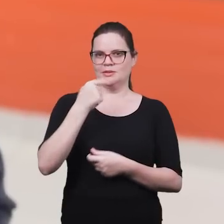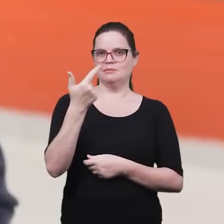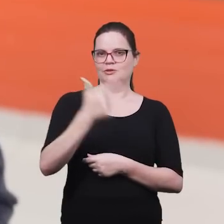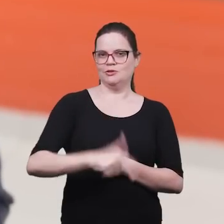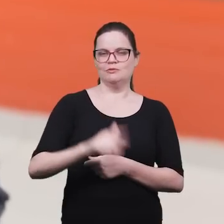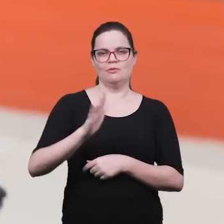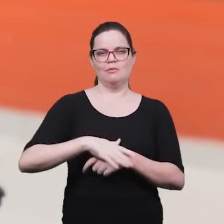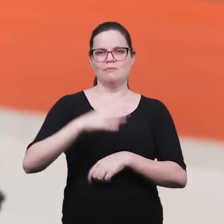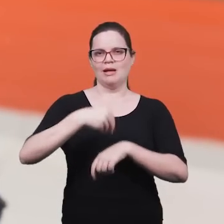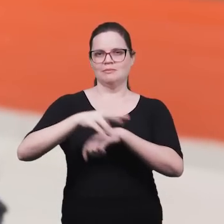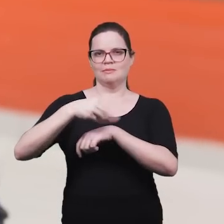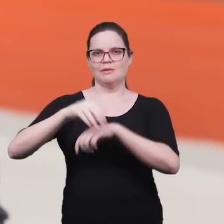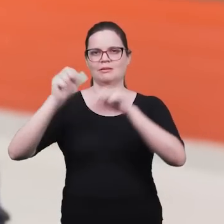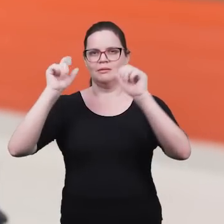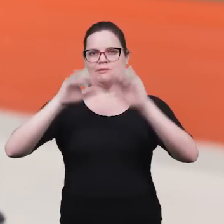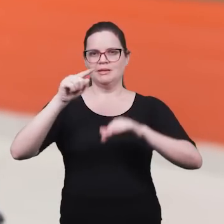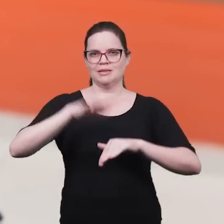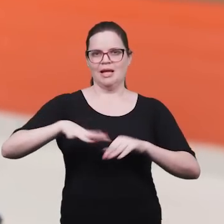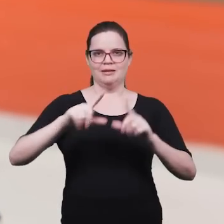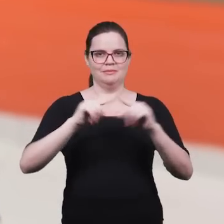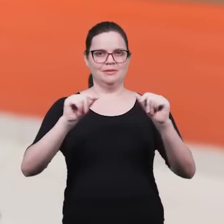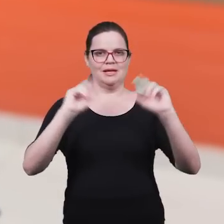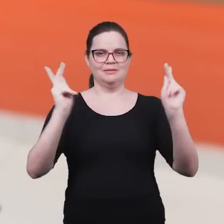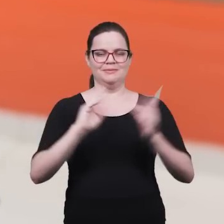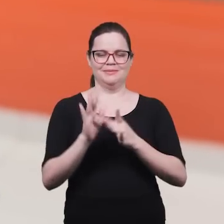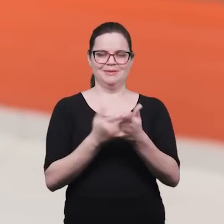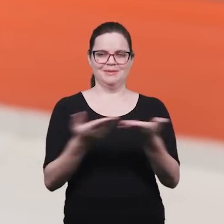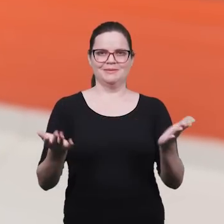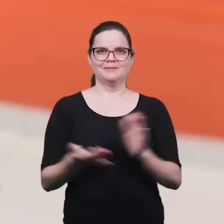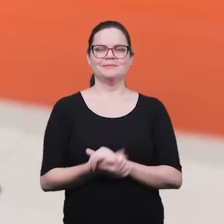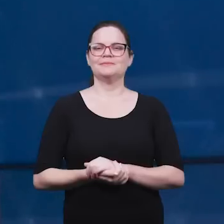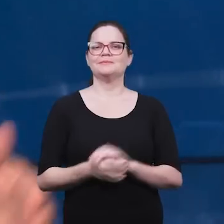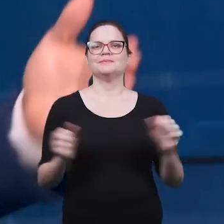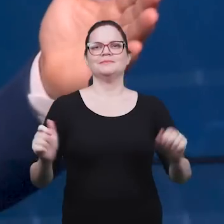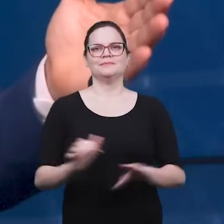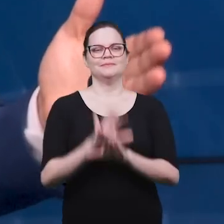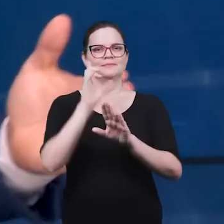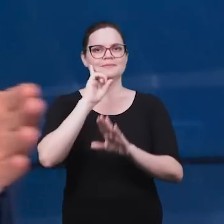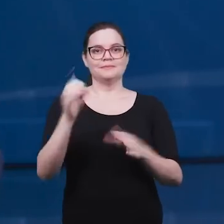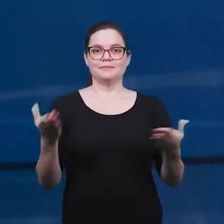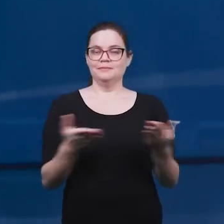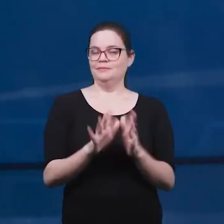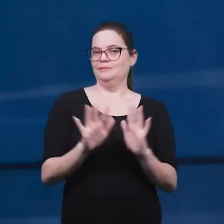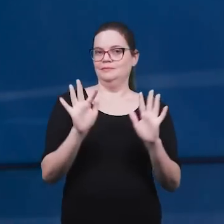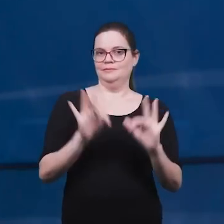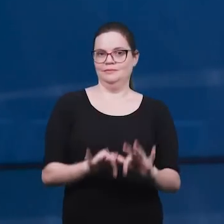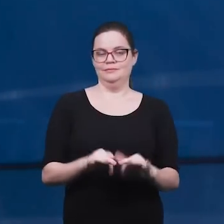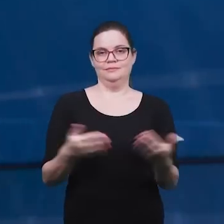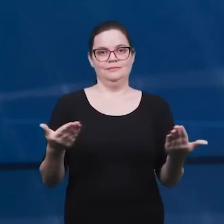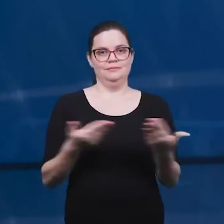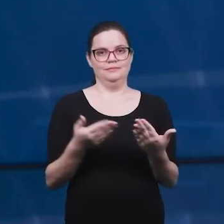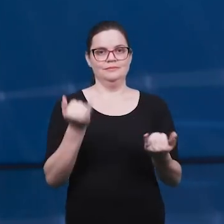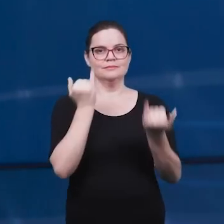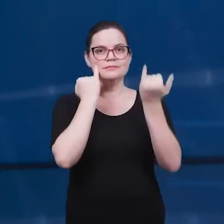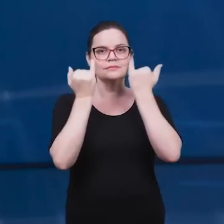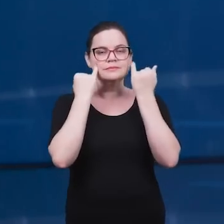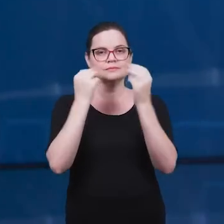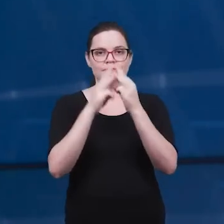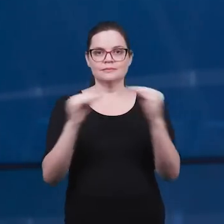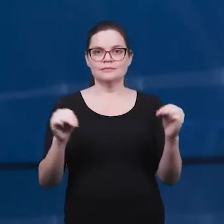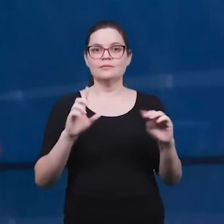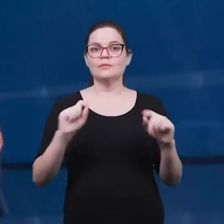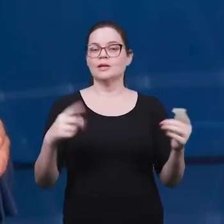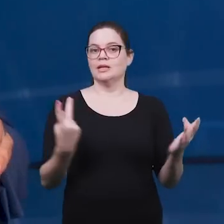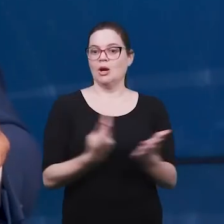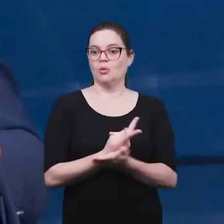vem com muitas bênçãos que o Senhor vai conceder aqui para Brasília. A paz do Senhor Jesus. Glória a Deus! Estamos chegando aqui ao final do Manaim News. Só quero te lembrar